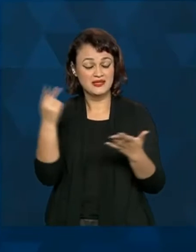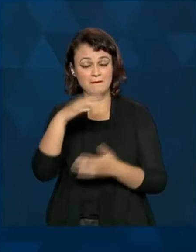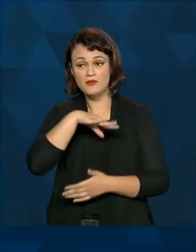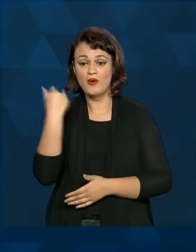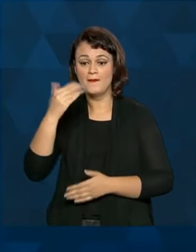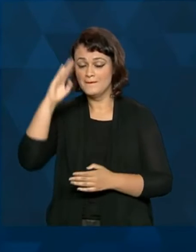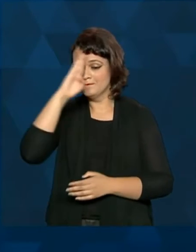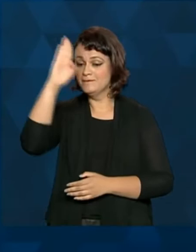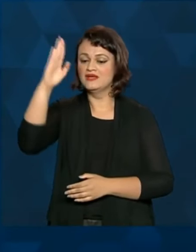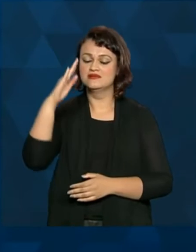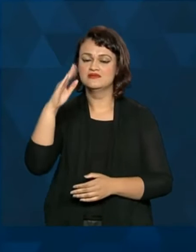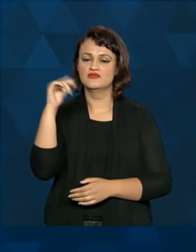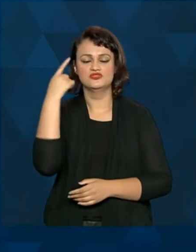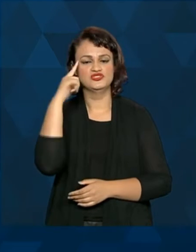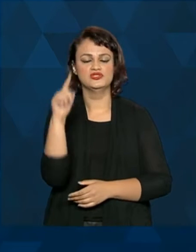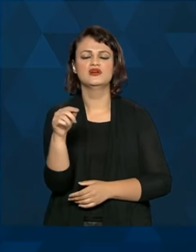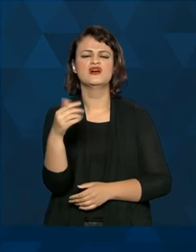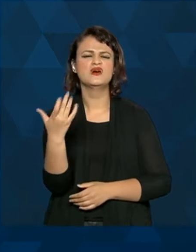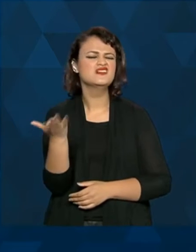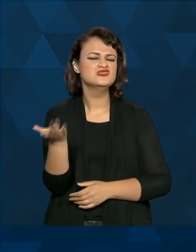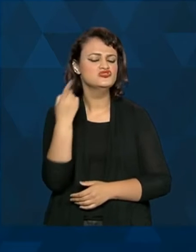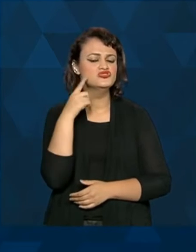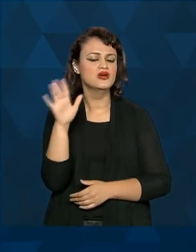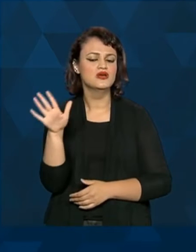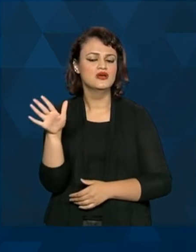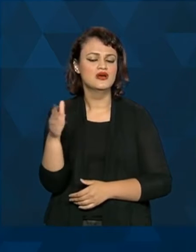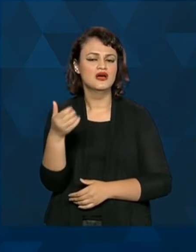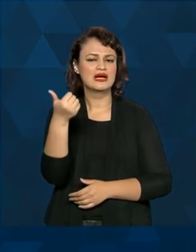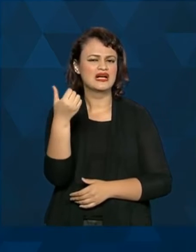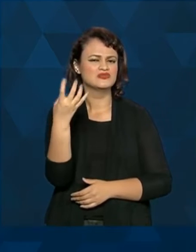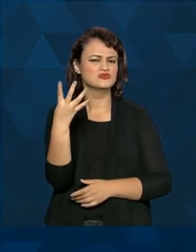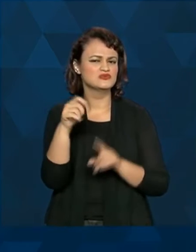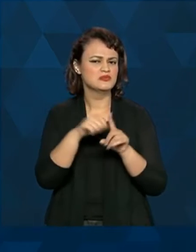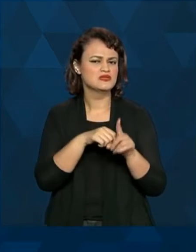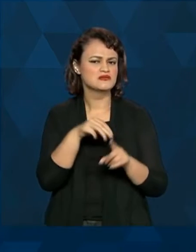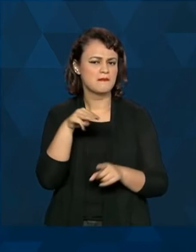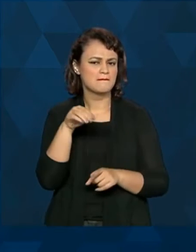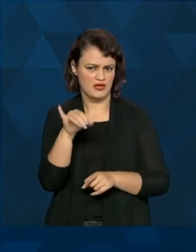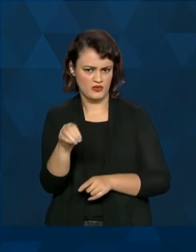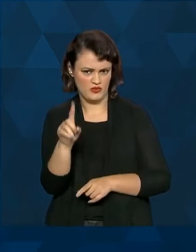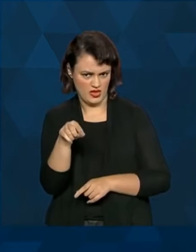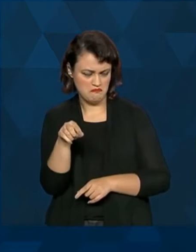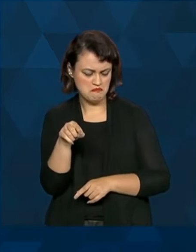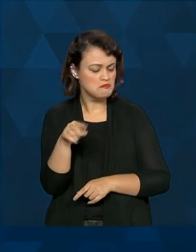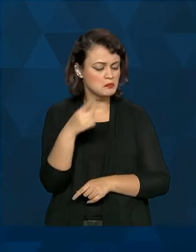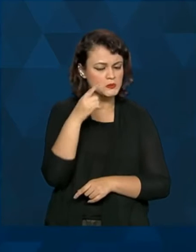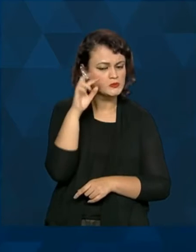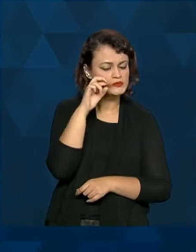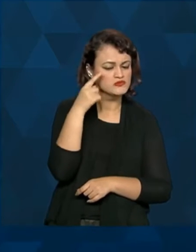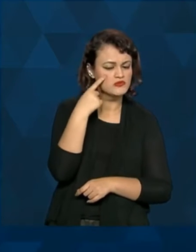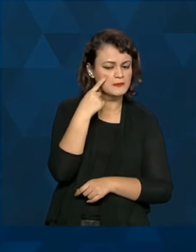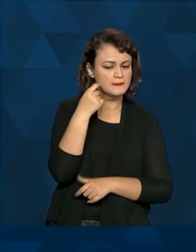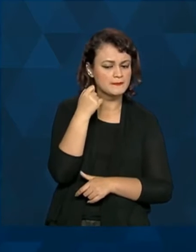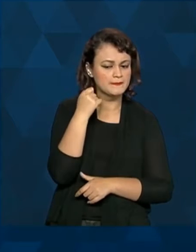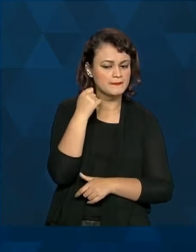óbitos foi 14 de maio, se meu olhar